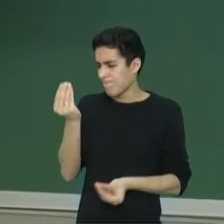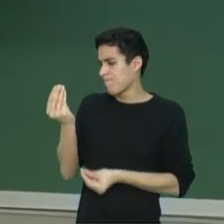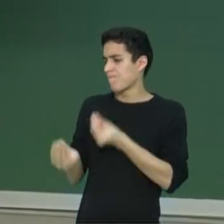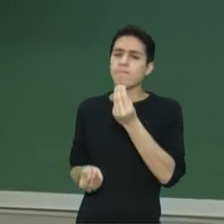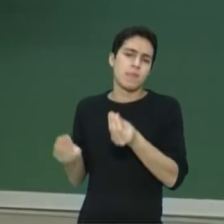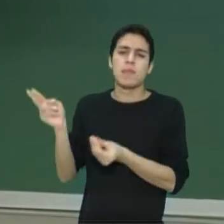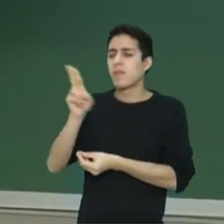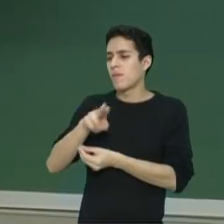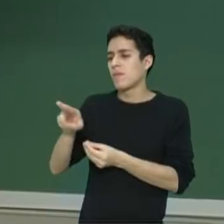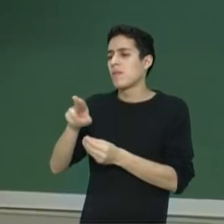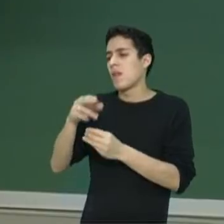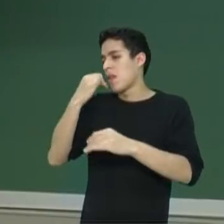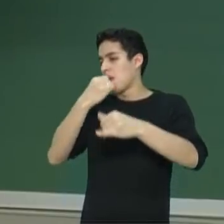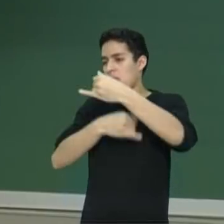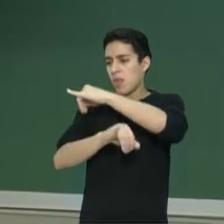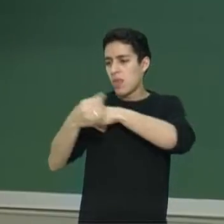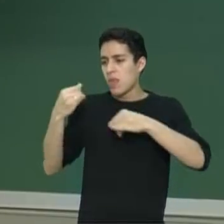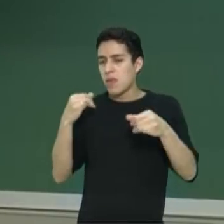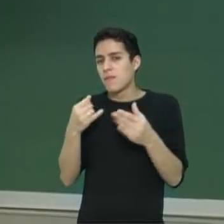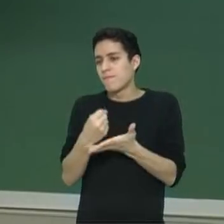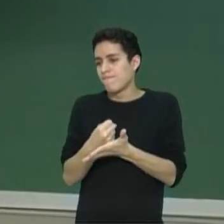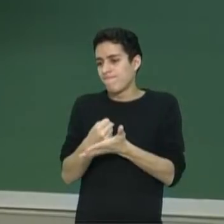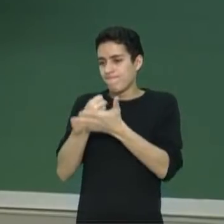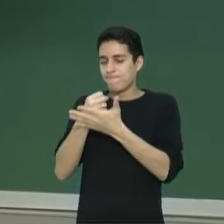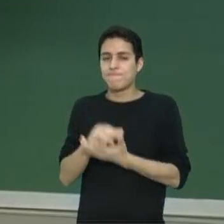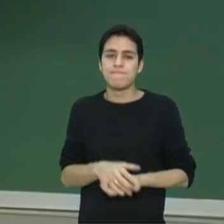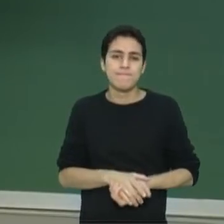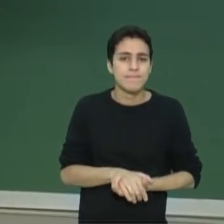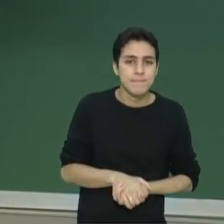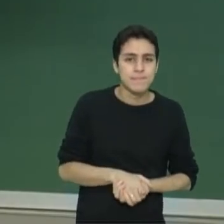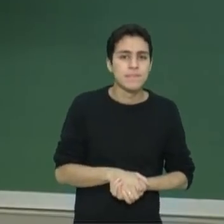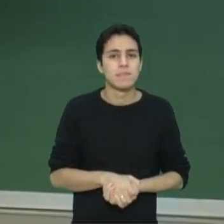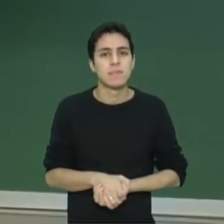utilização de fontes de energia sustentáveis.